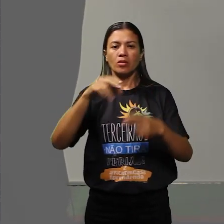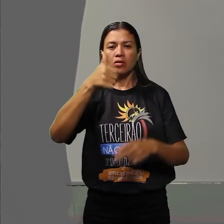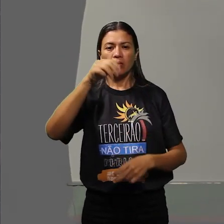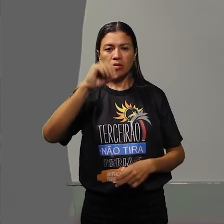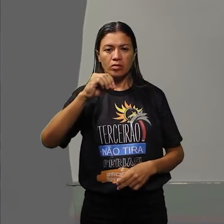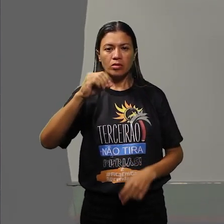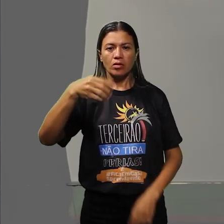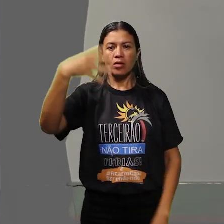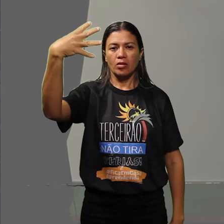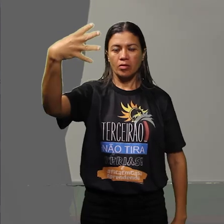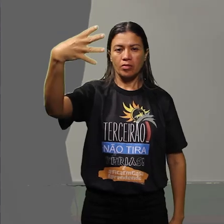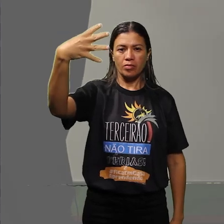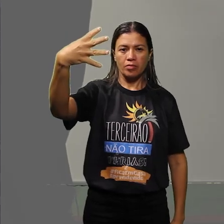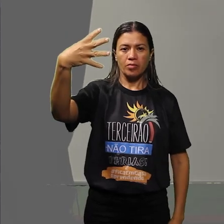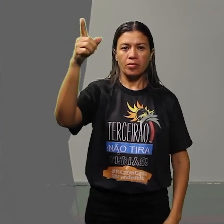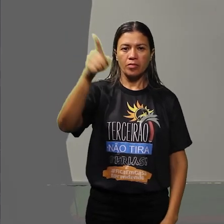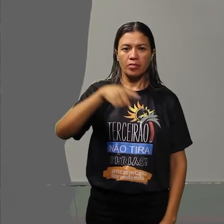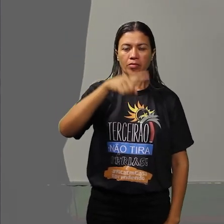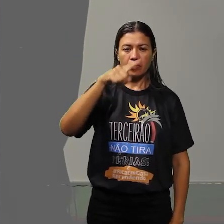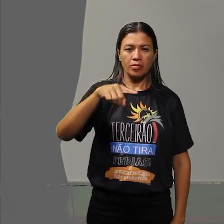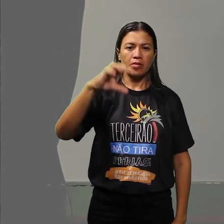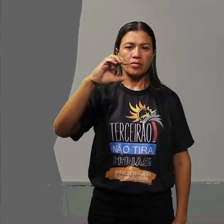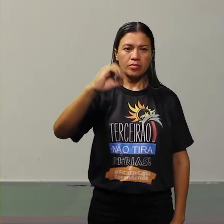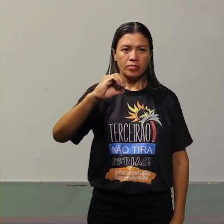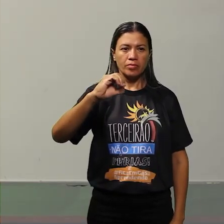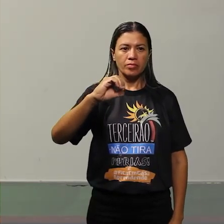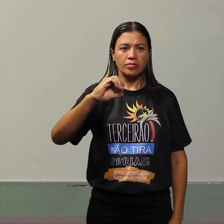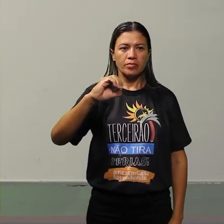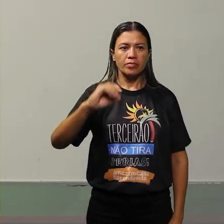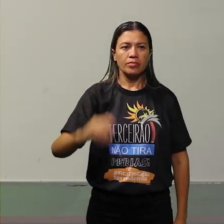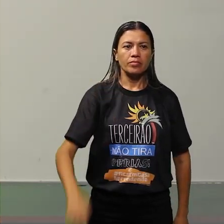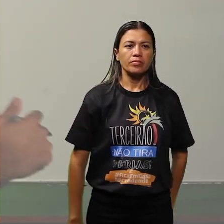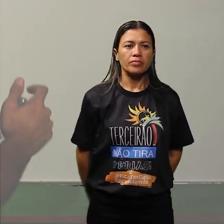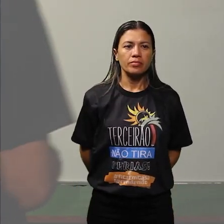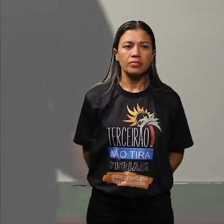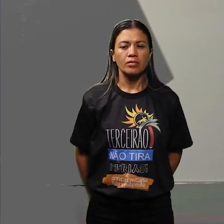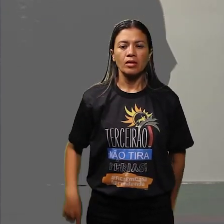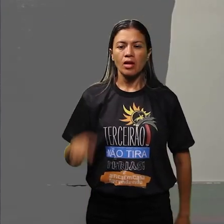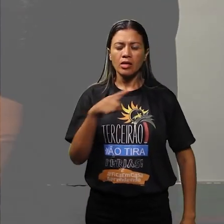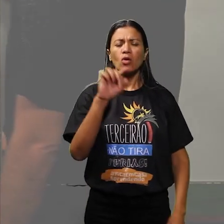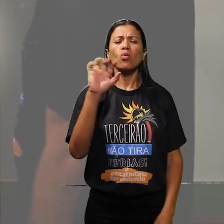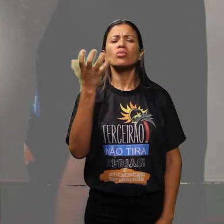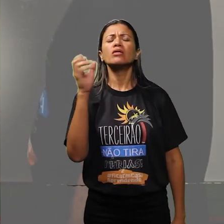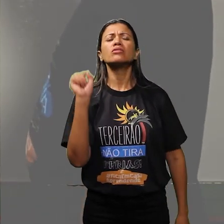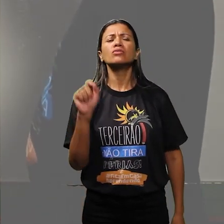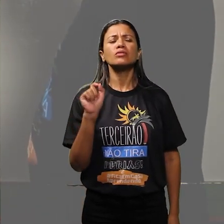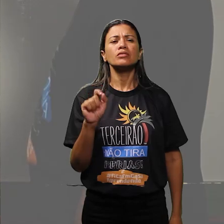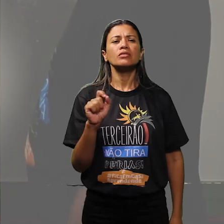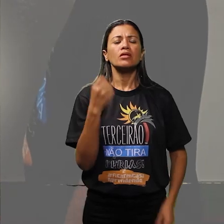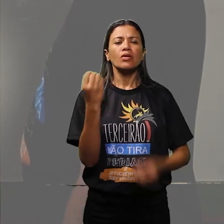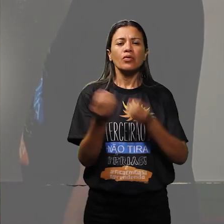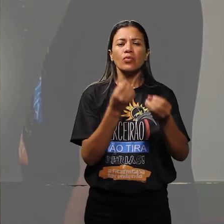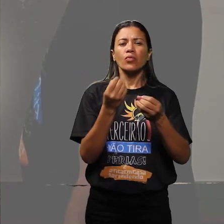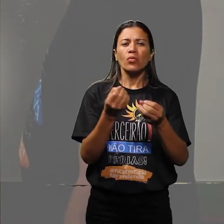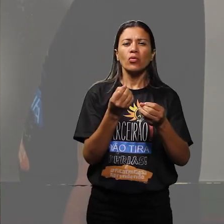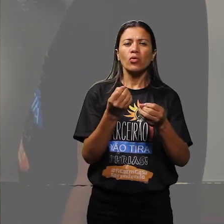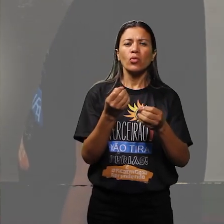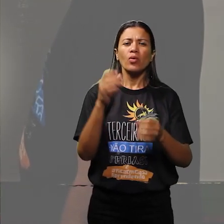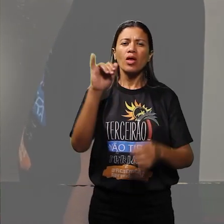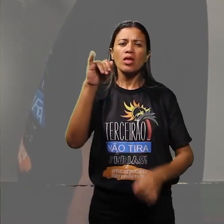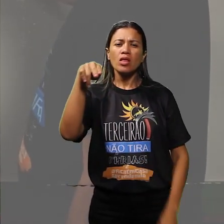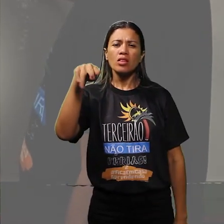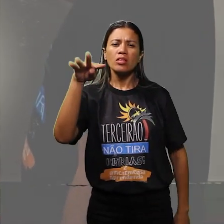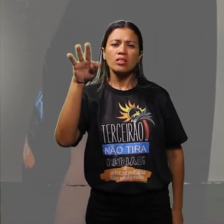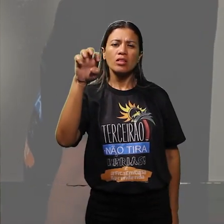10 elevado à quarta vezes I0. Beleza, aí o que vai acontecer? Bem, essa intensidade física aqui, ó,